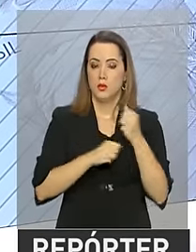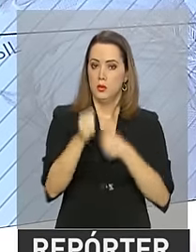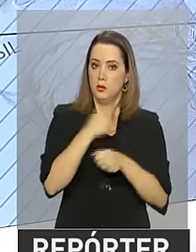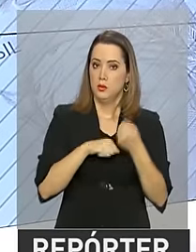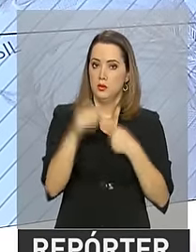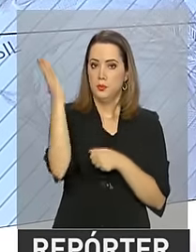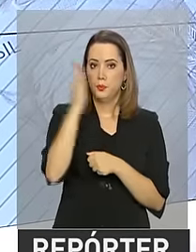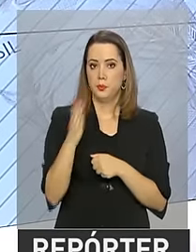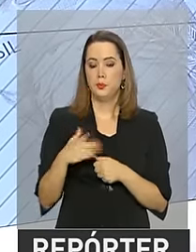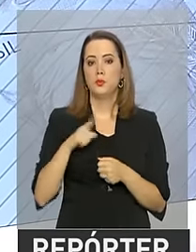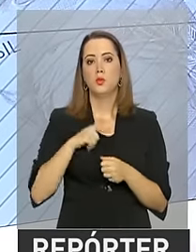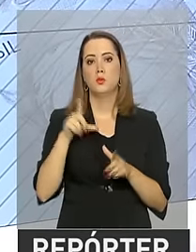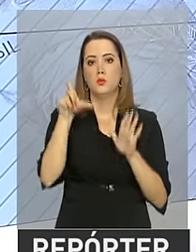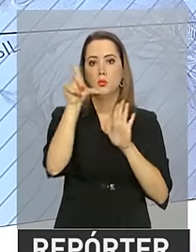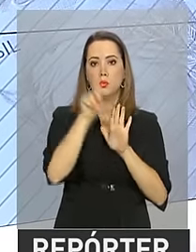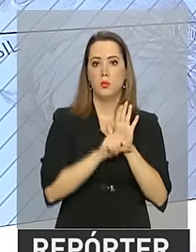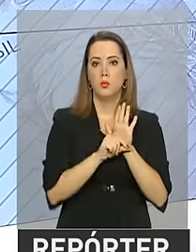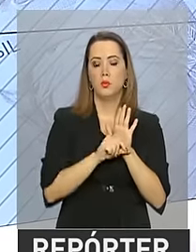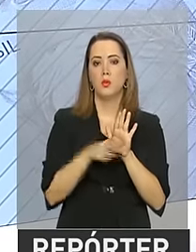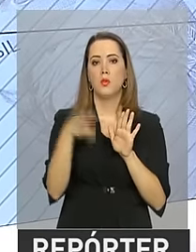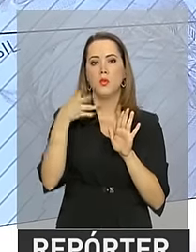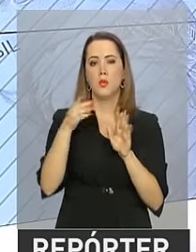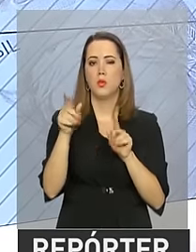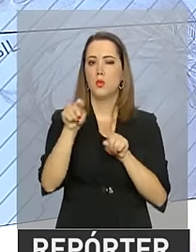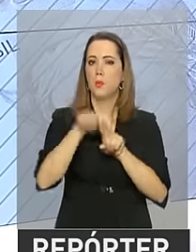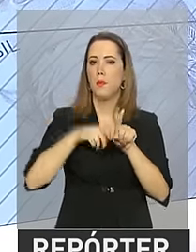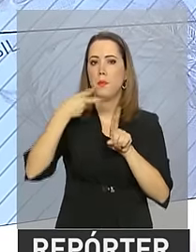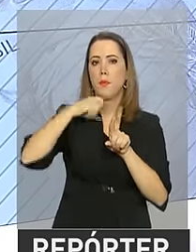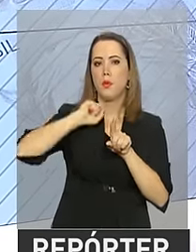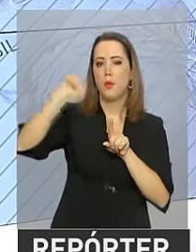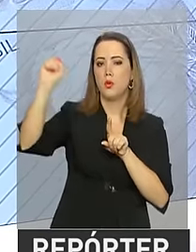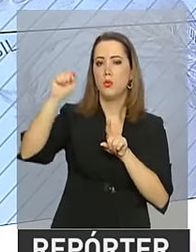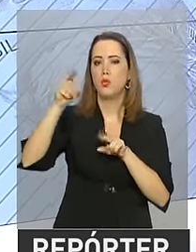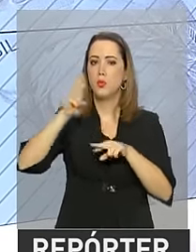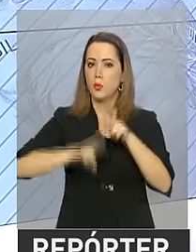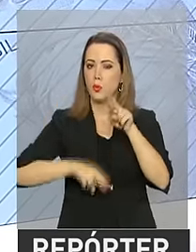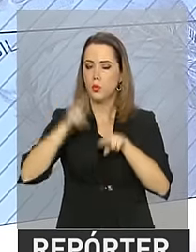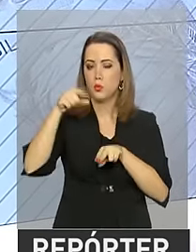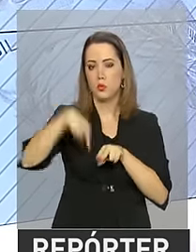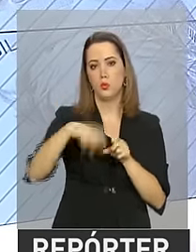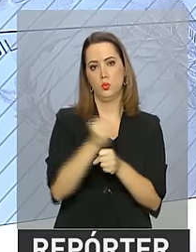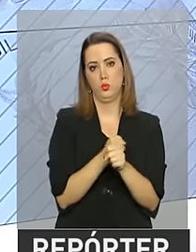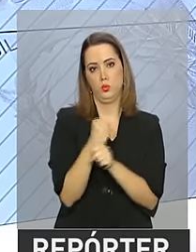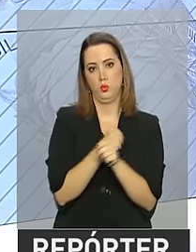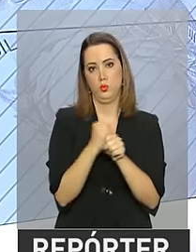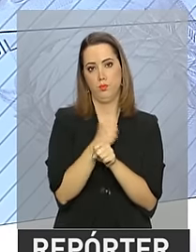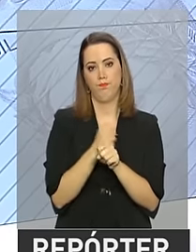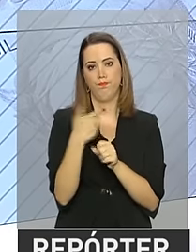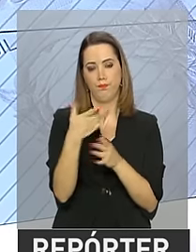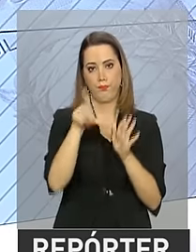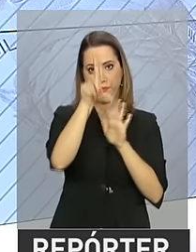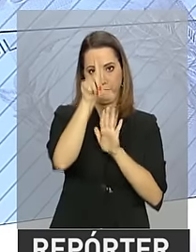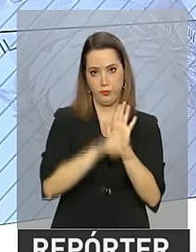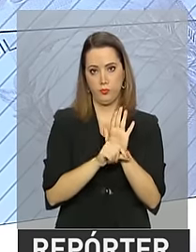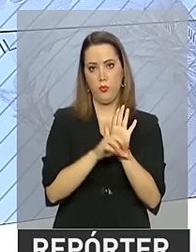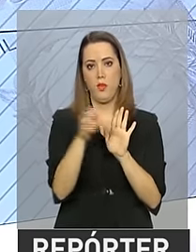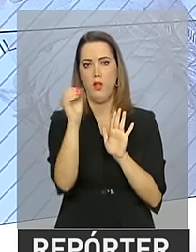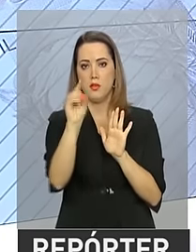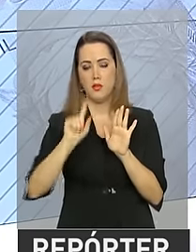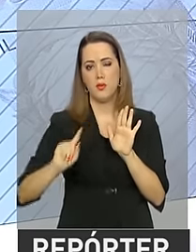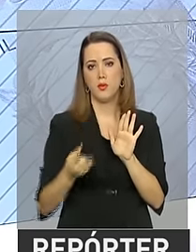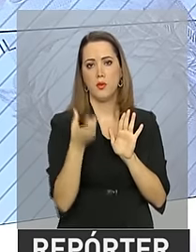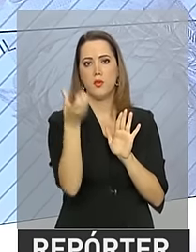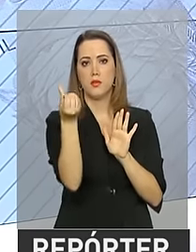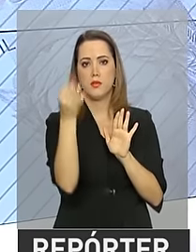teve retração em entre abril e Junho deste ano os dados já estão aqui no telão a gente pode ver que a queda foi de 0,6